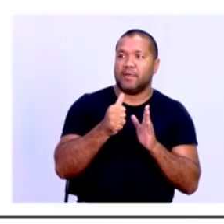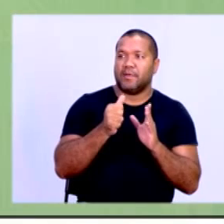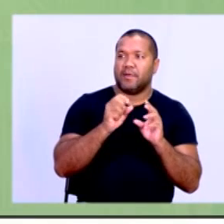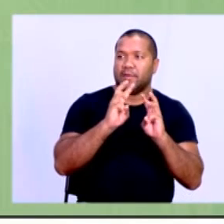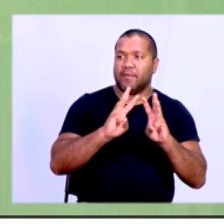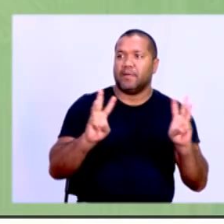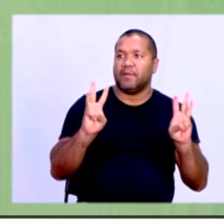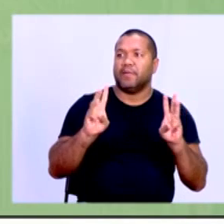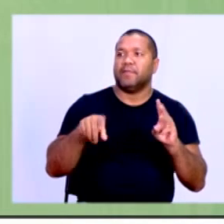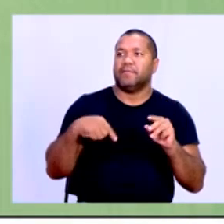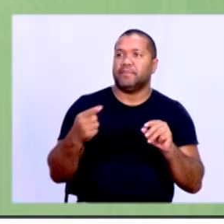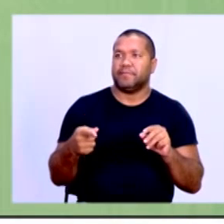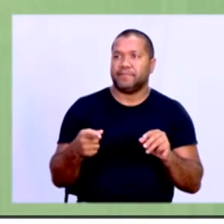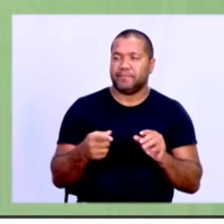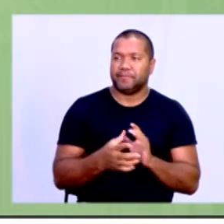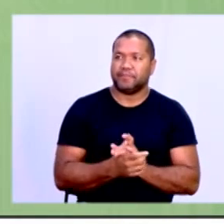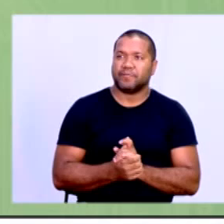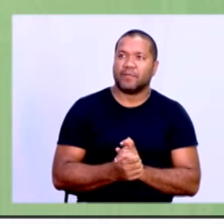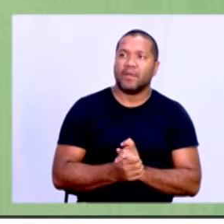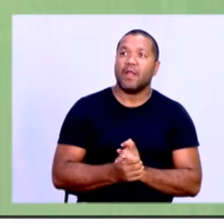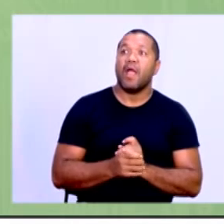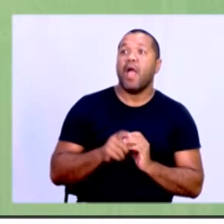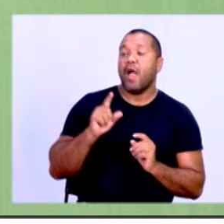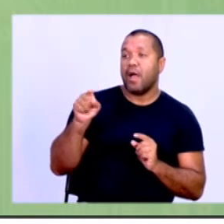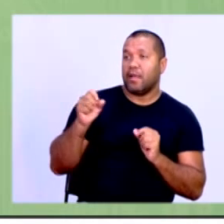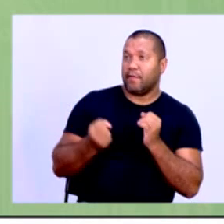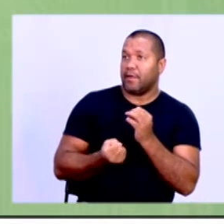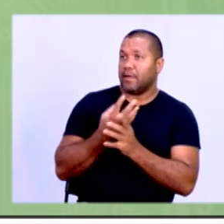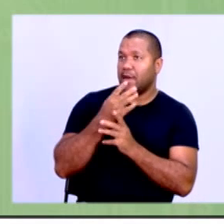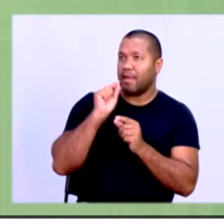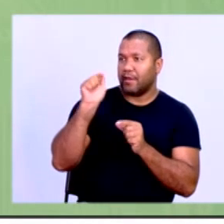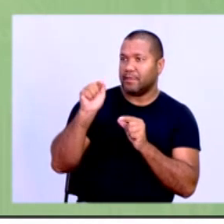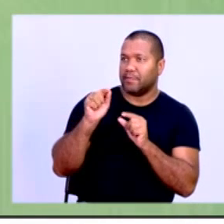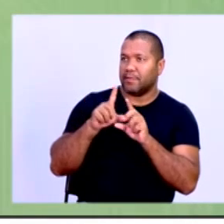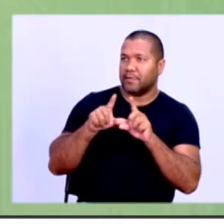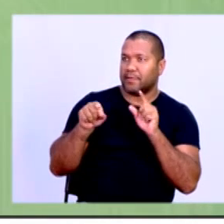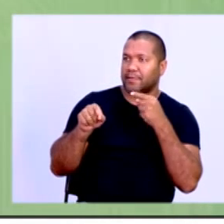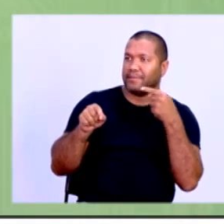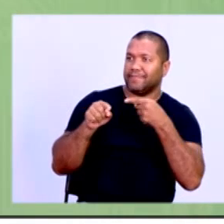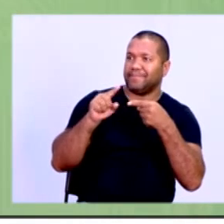ver se... então ele vai criar essa página que vocês estão vendo aqui na setinha, ó.